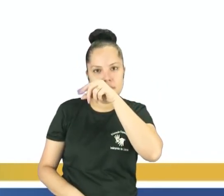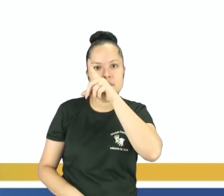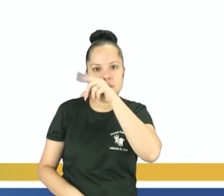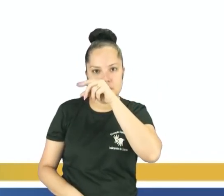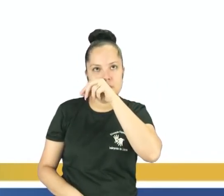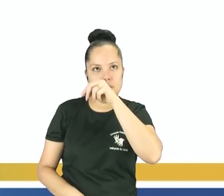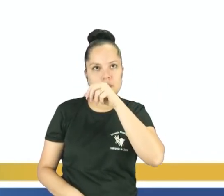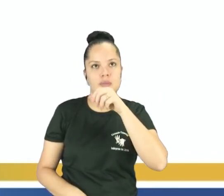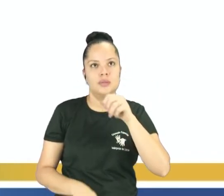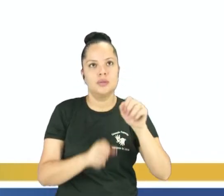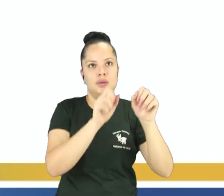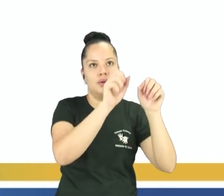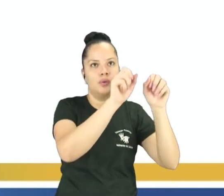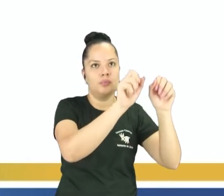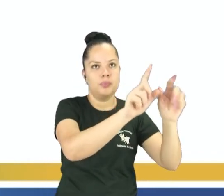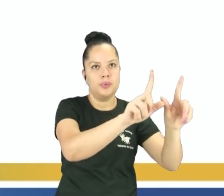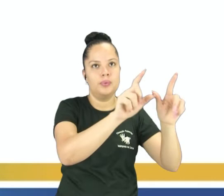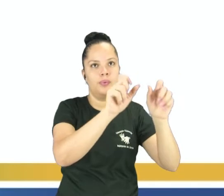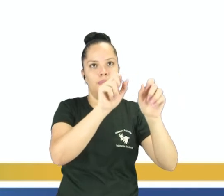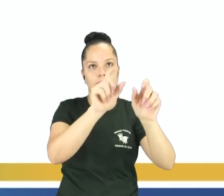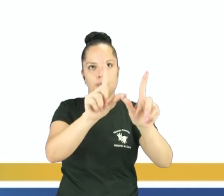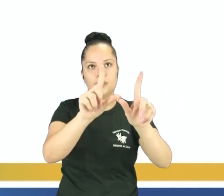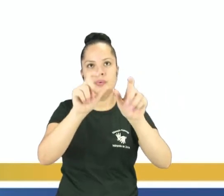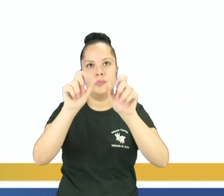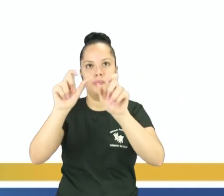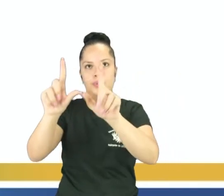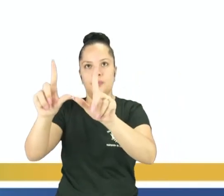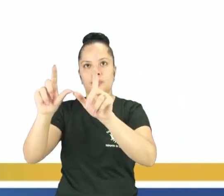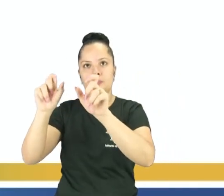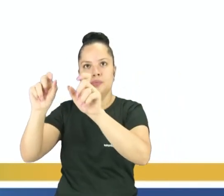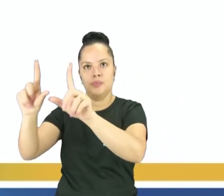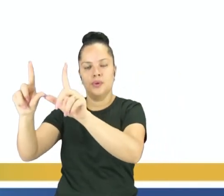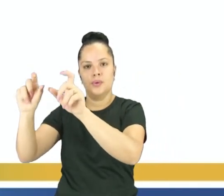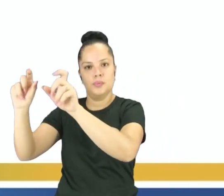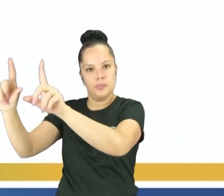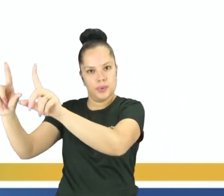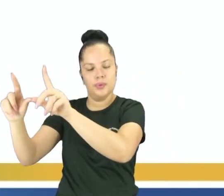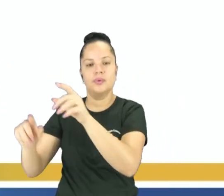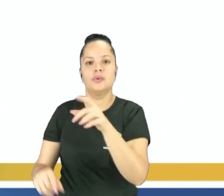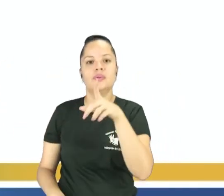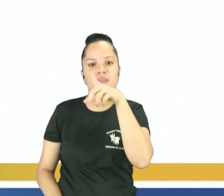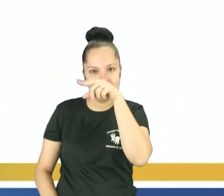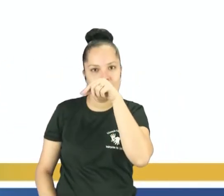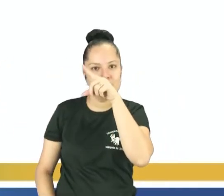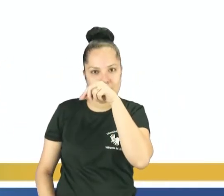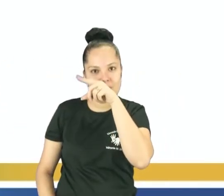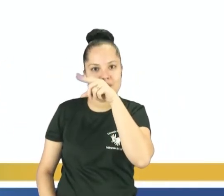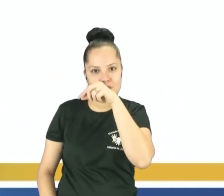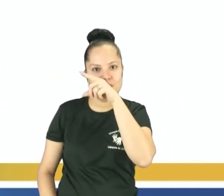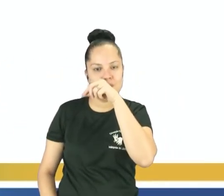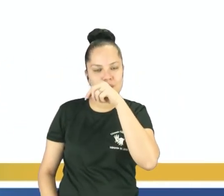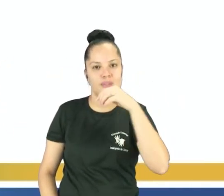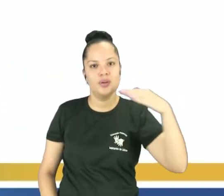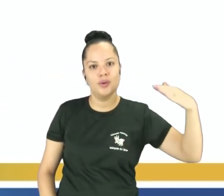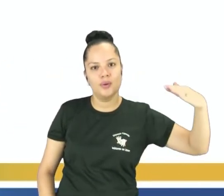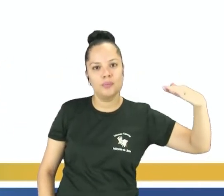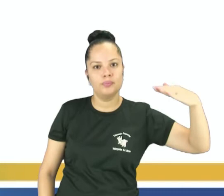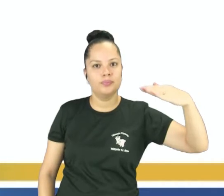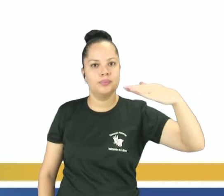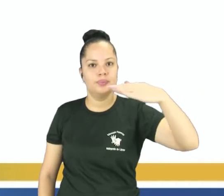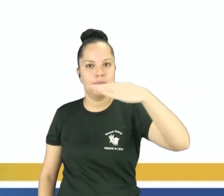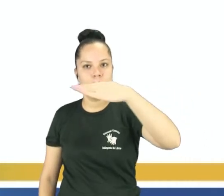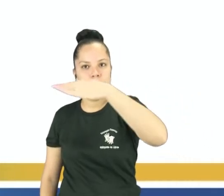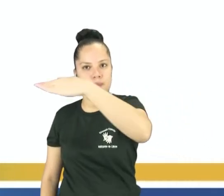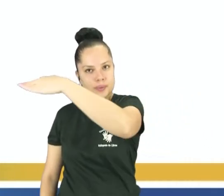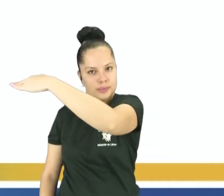aqui que estão se deslocando, ó. Esse primeiro aqui desloca uma direçãozinha ou aqui, temos o segundo pássaro, deslocou